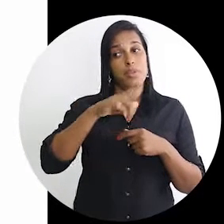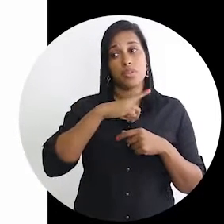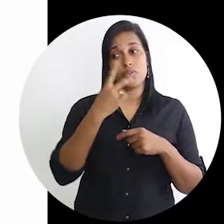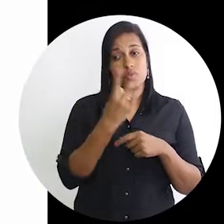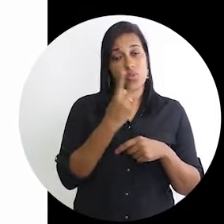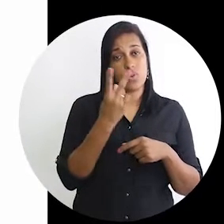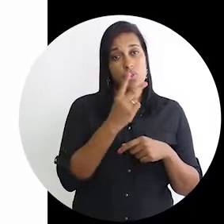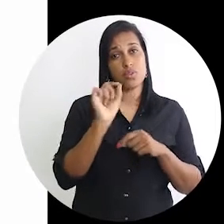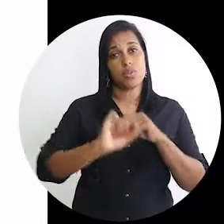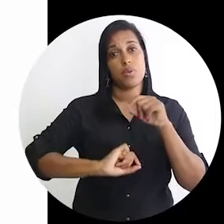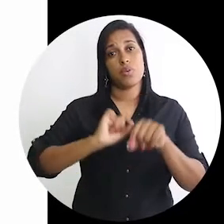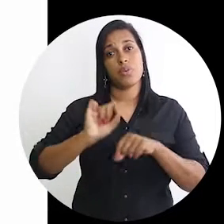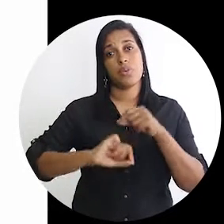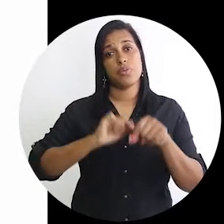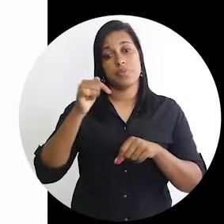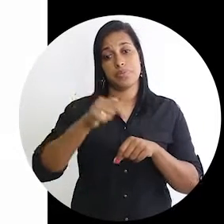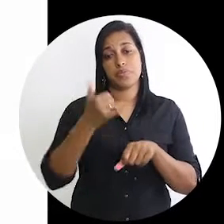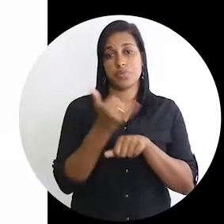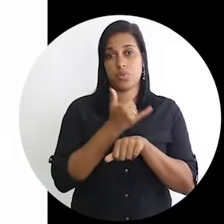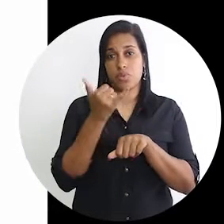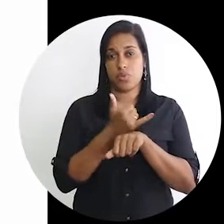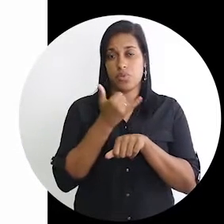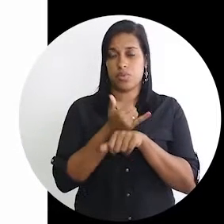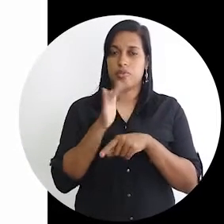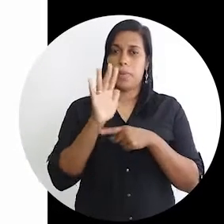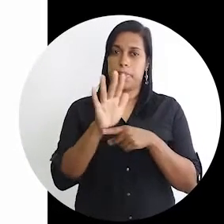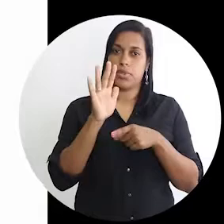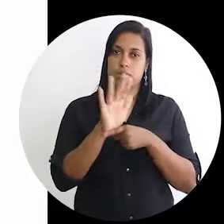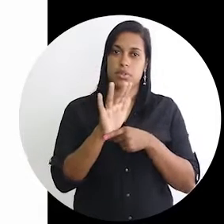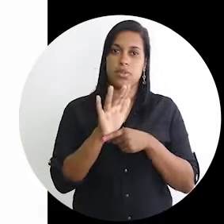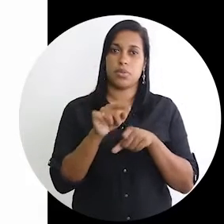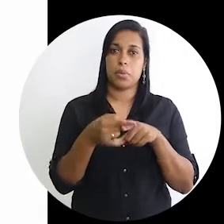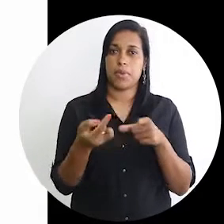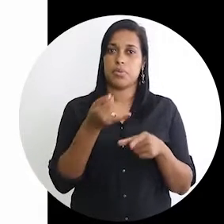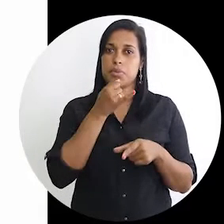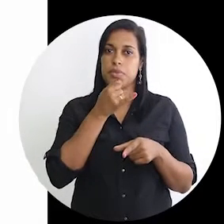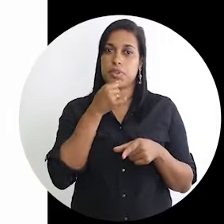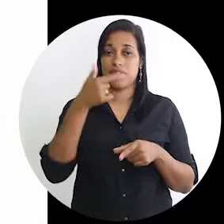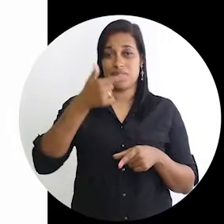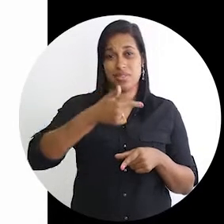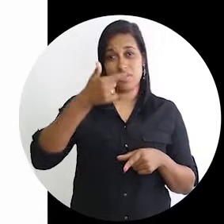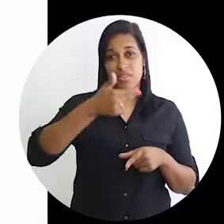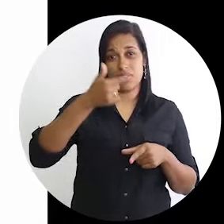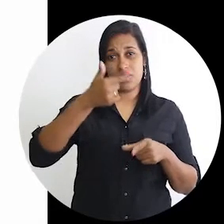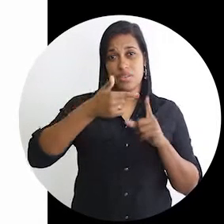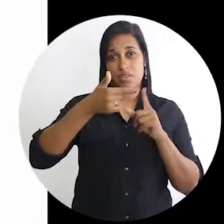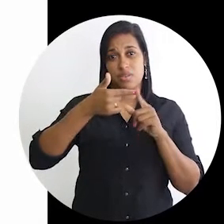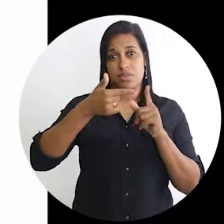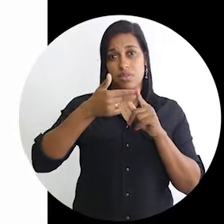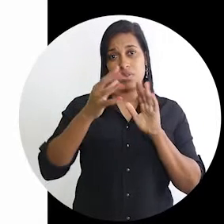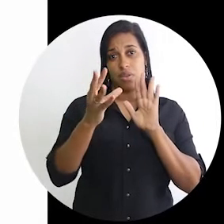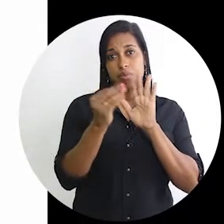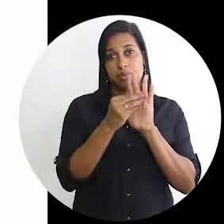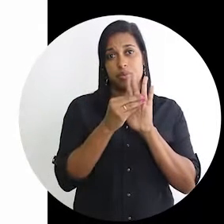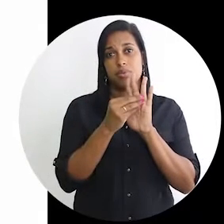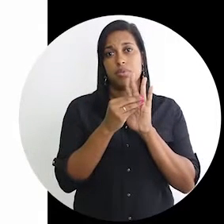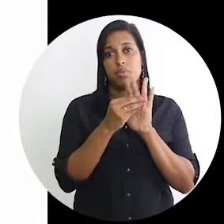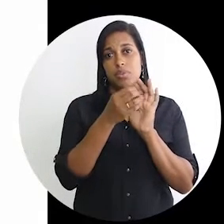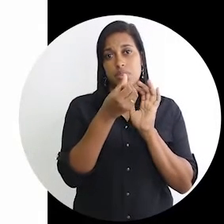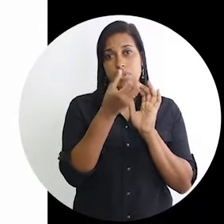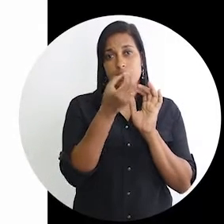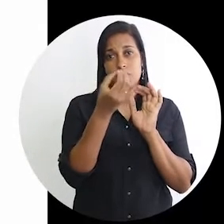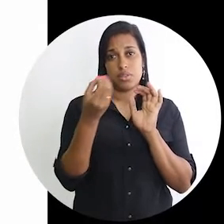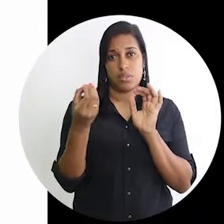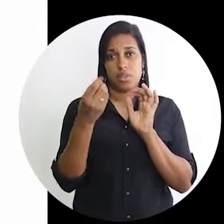dois text views estão aparecendo. Mas vamos supor que nesse segundo aqui eu colocasse na posição